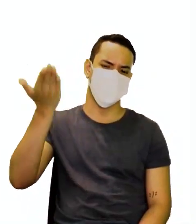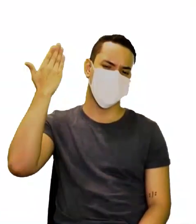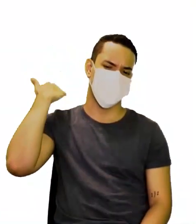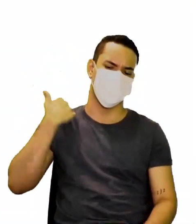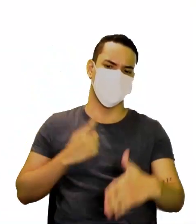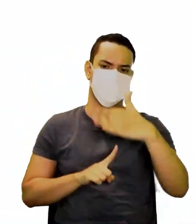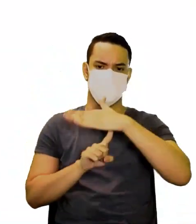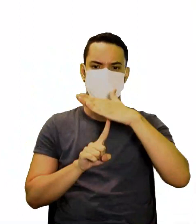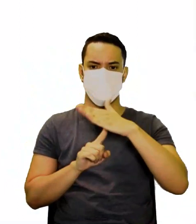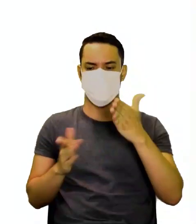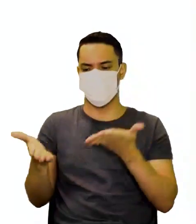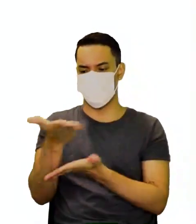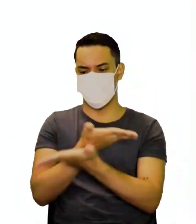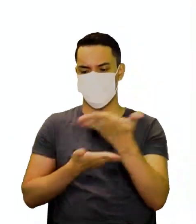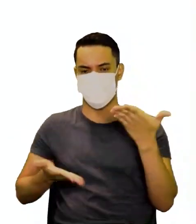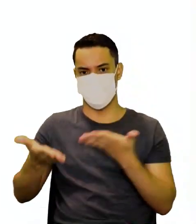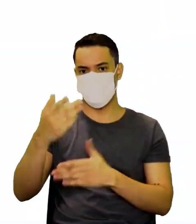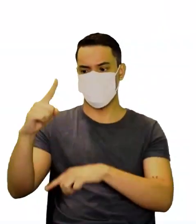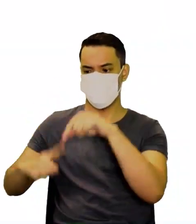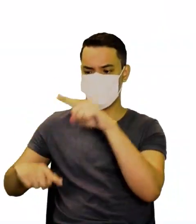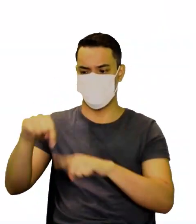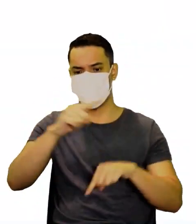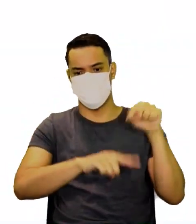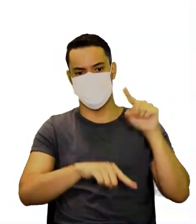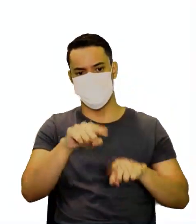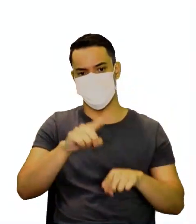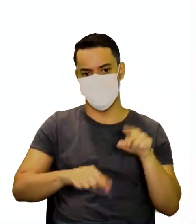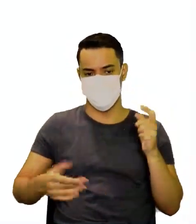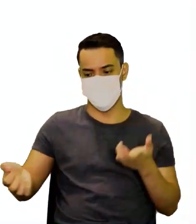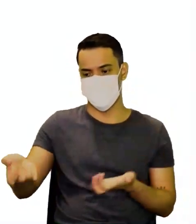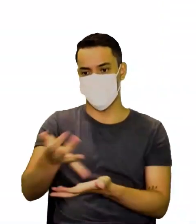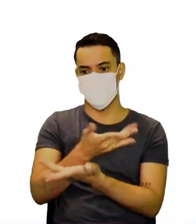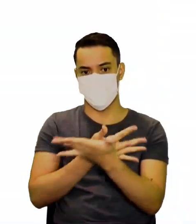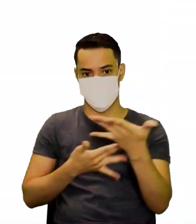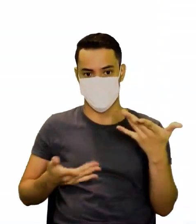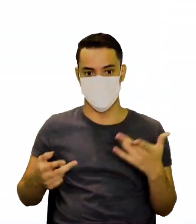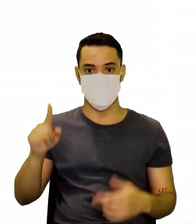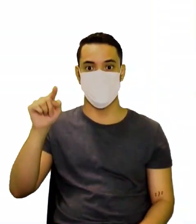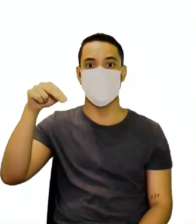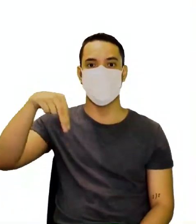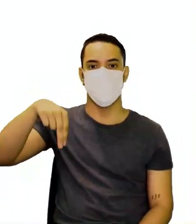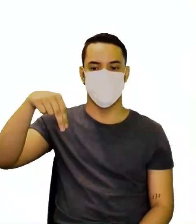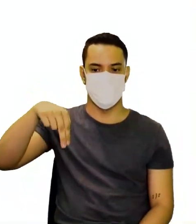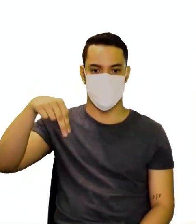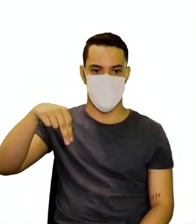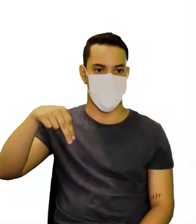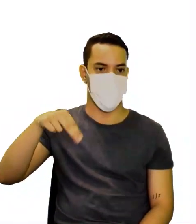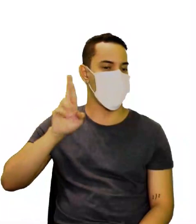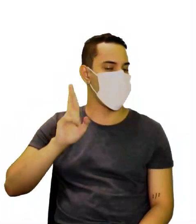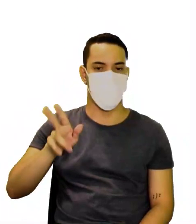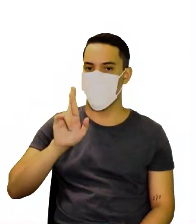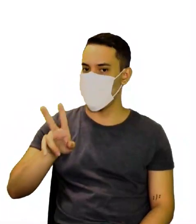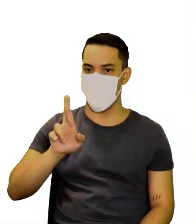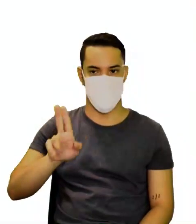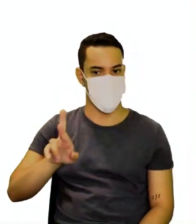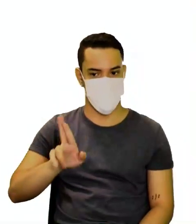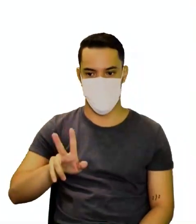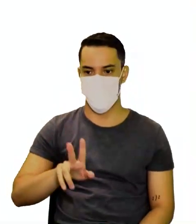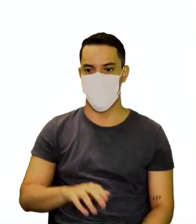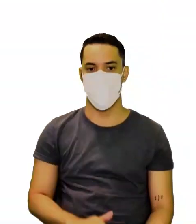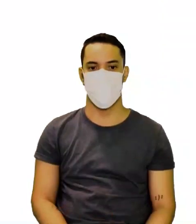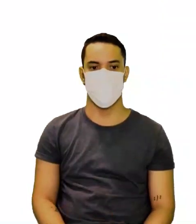é a interação entre cargas, né? Essa força aqui geralmente é dada em Newton, então não é isso aqui,